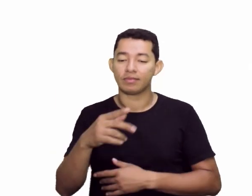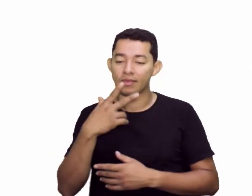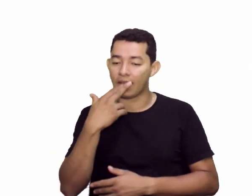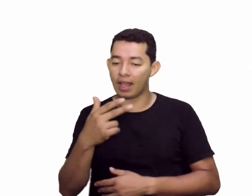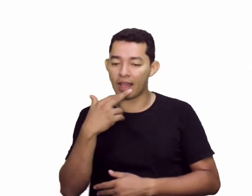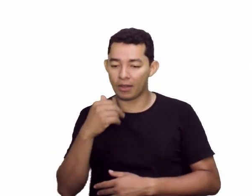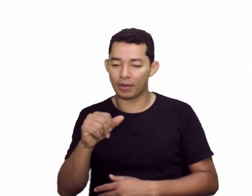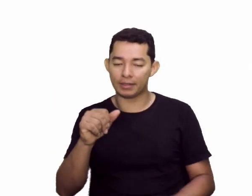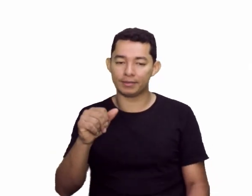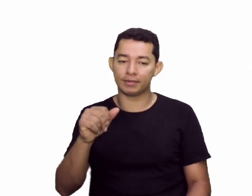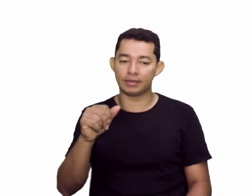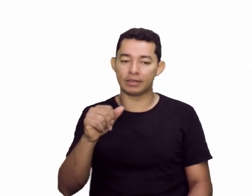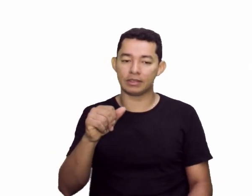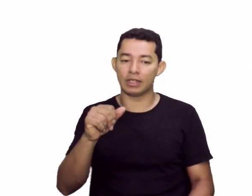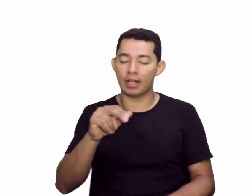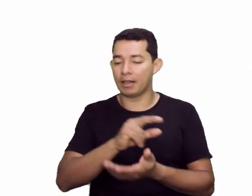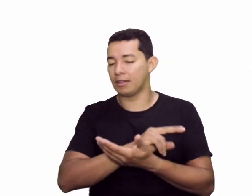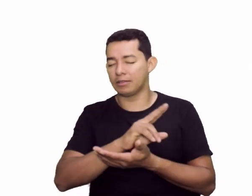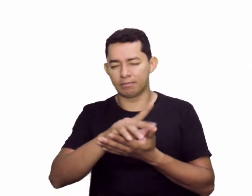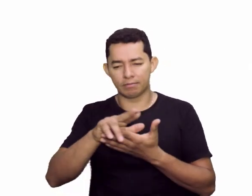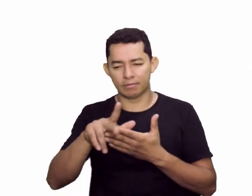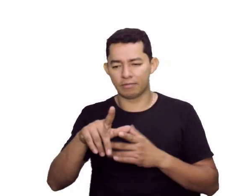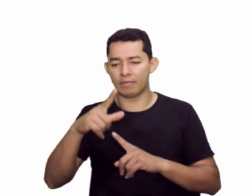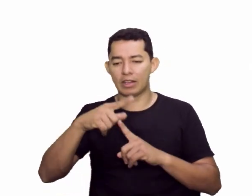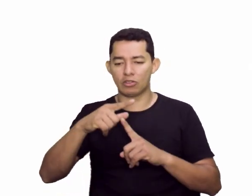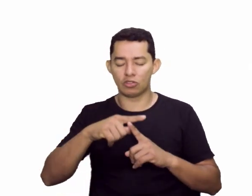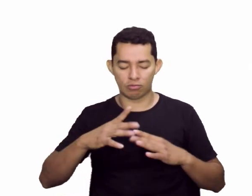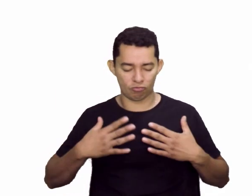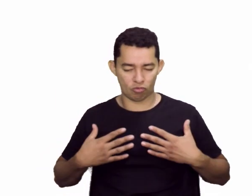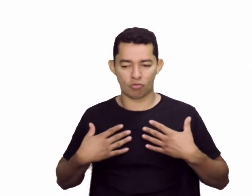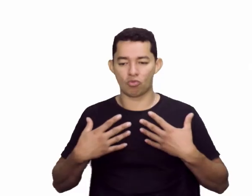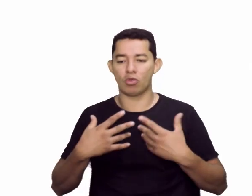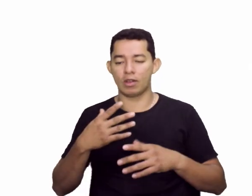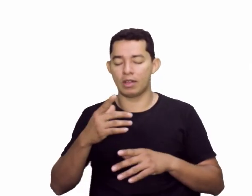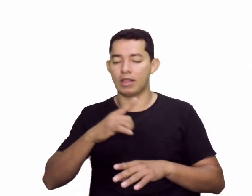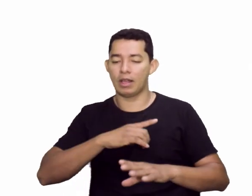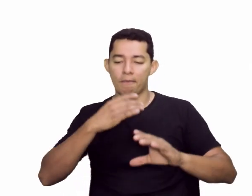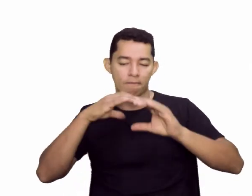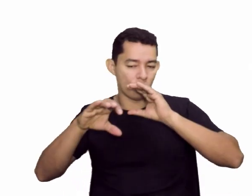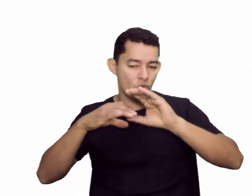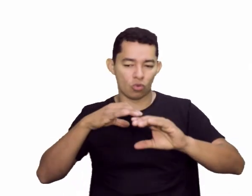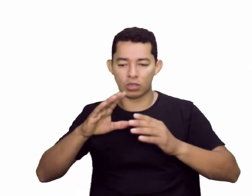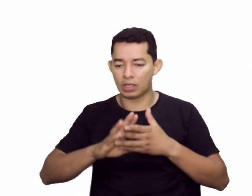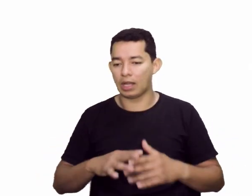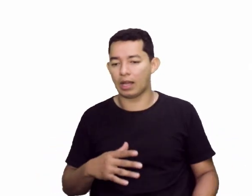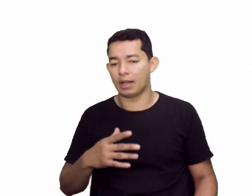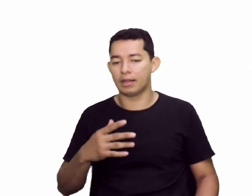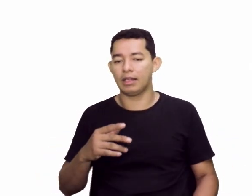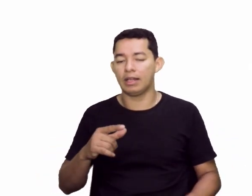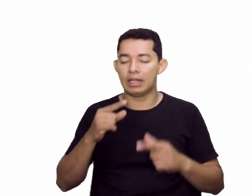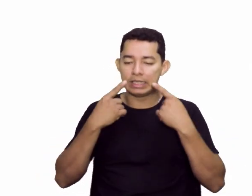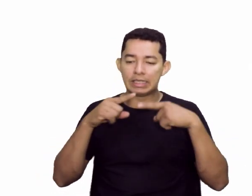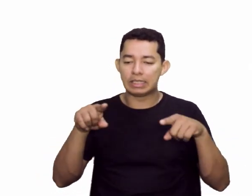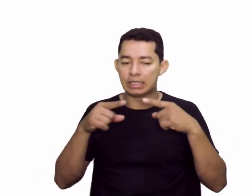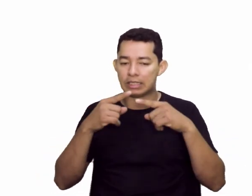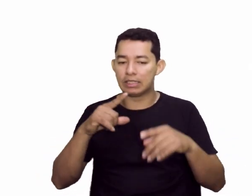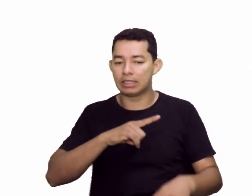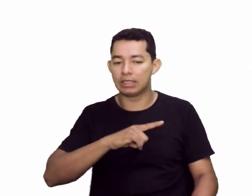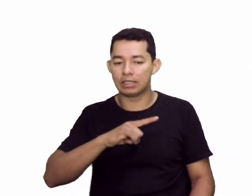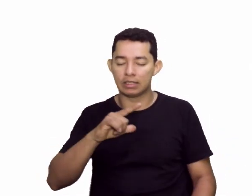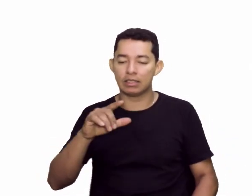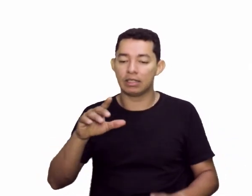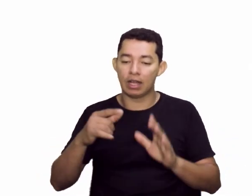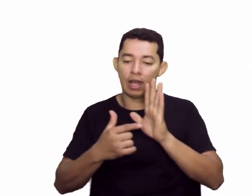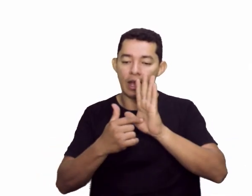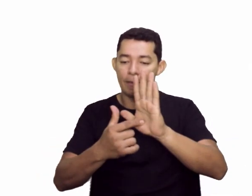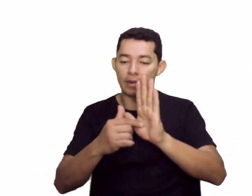tem a ação, a cena, né? Mas tem também música, tem momentos de dança e tem até momentos de ciência, né?